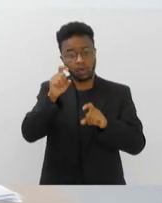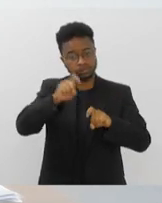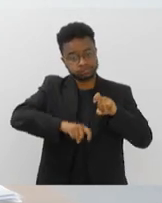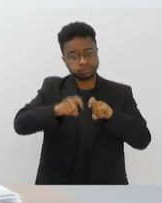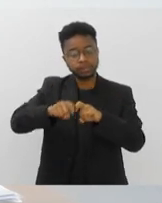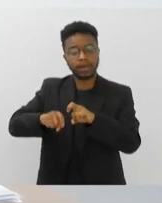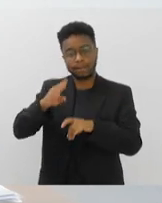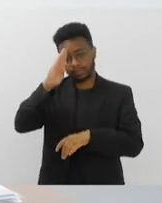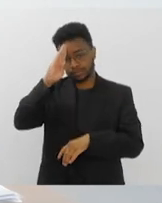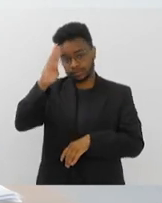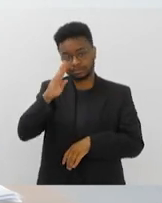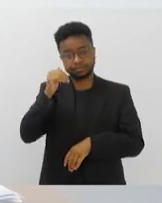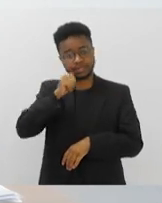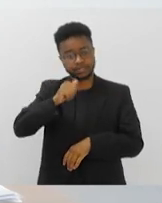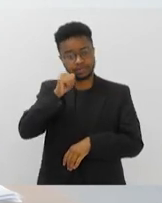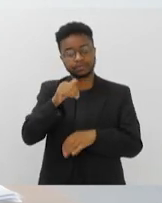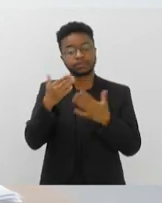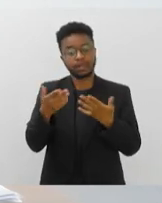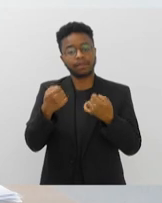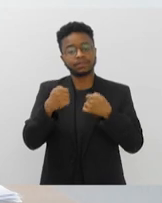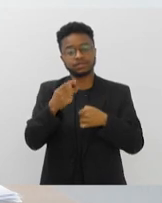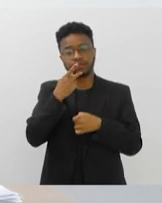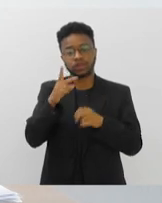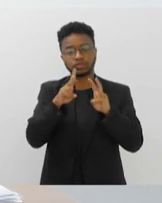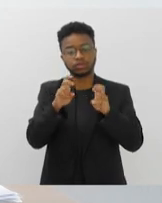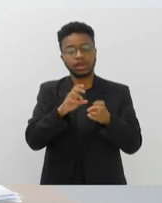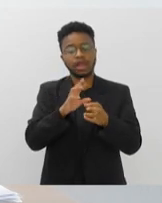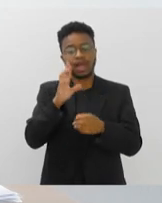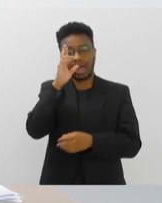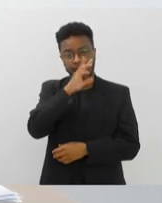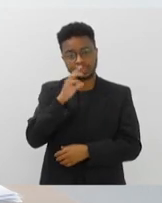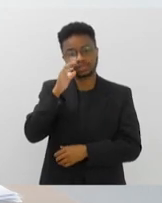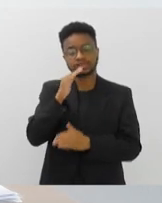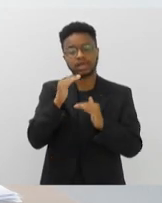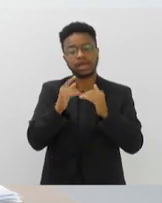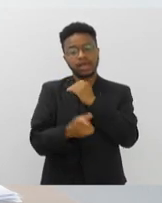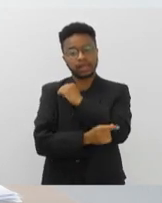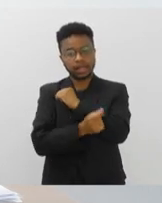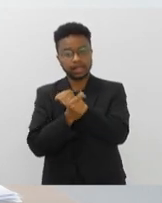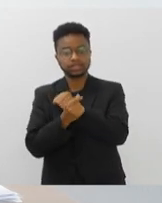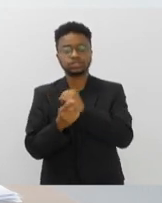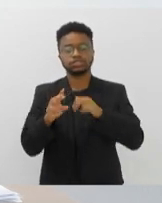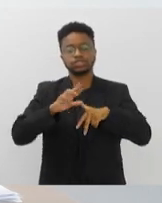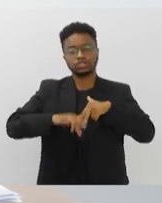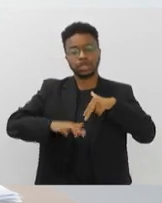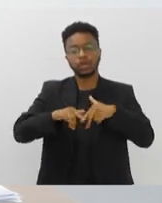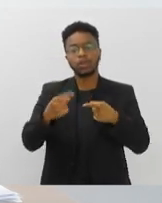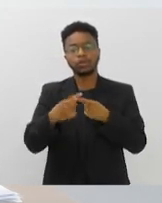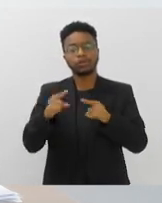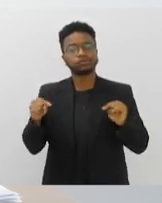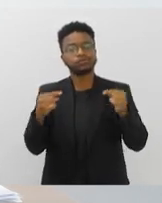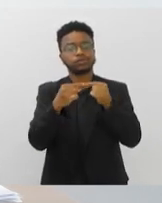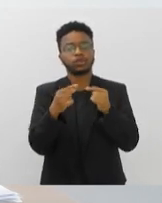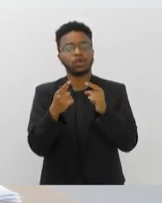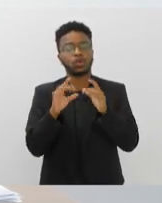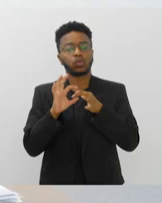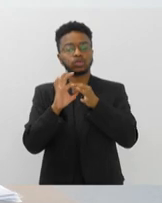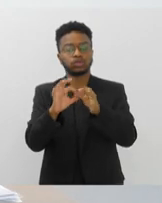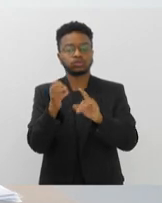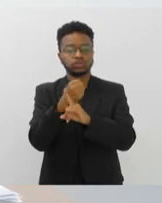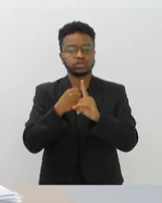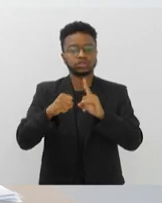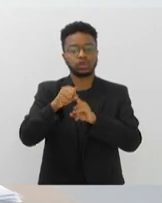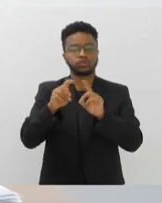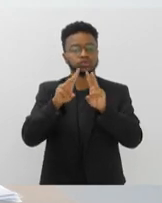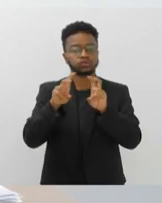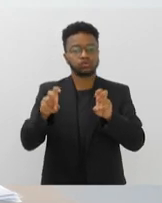Direito de criança e adolescente a gente precisa falar de raça de classe de gênero porque tudo isso está num contexto social de vulnerabilidade né